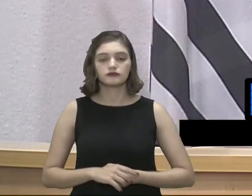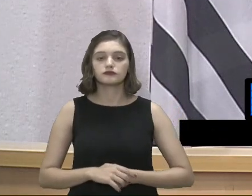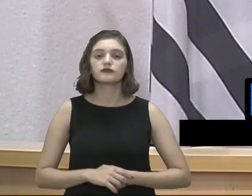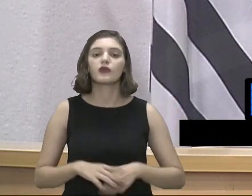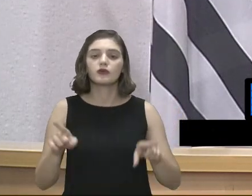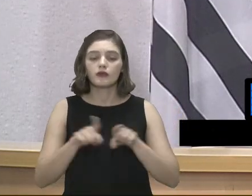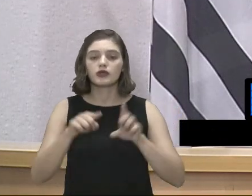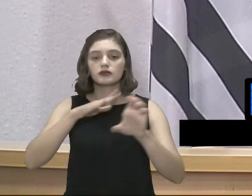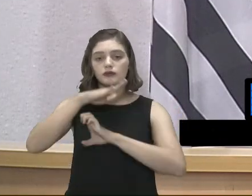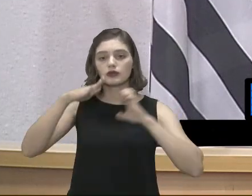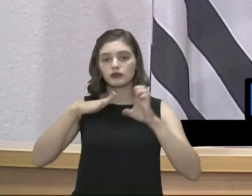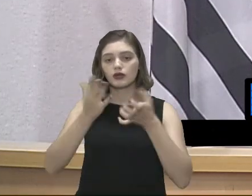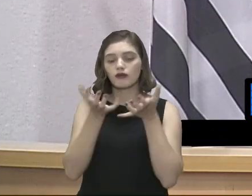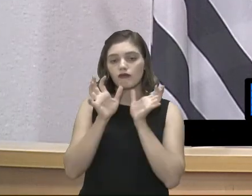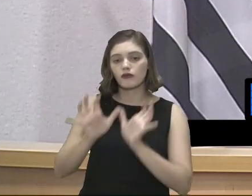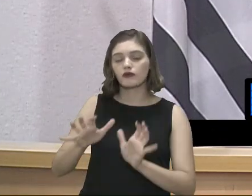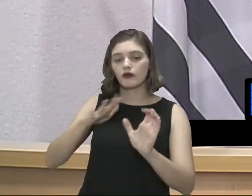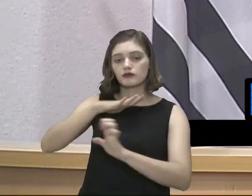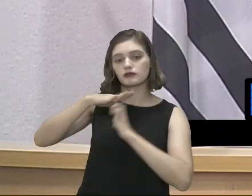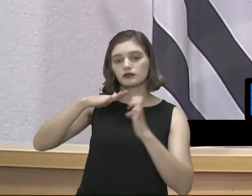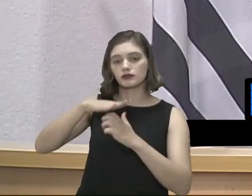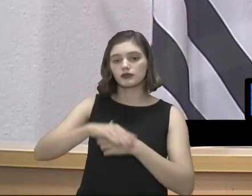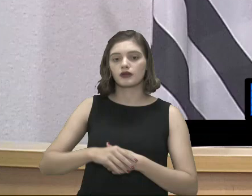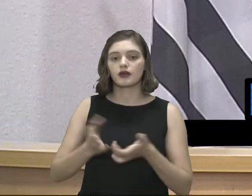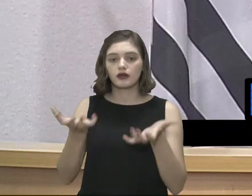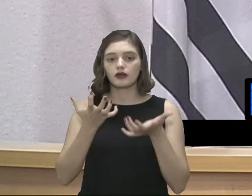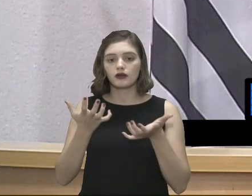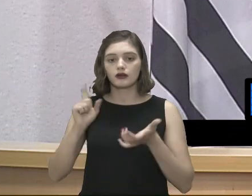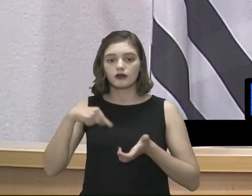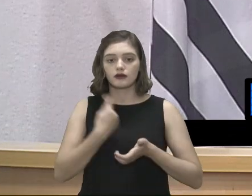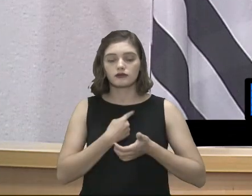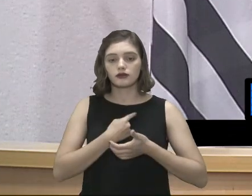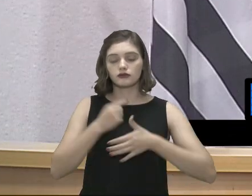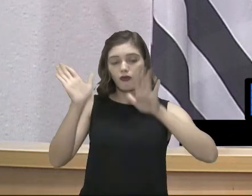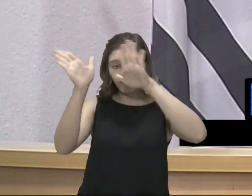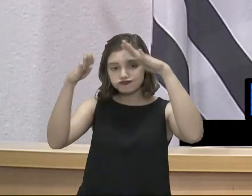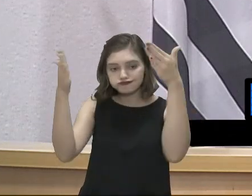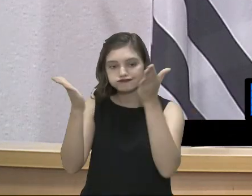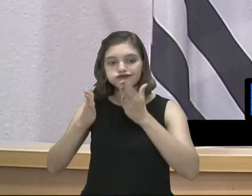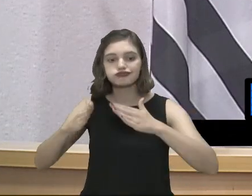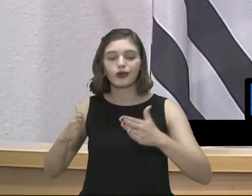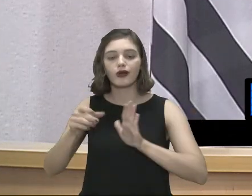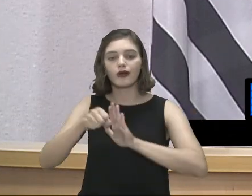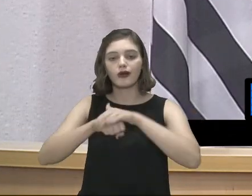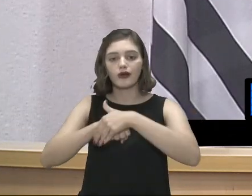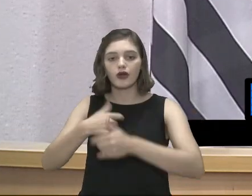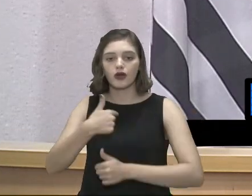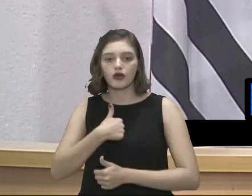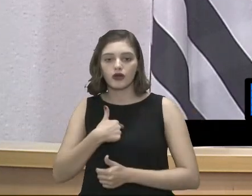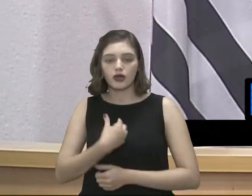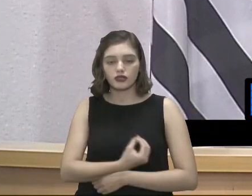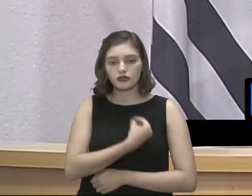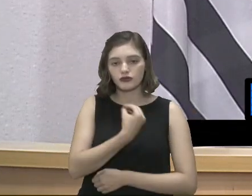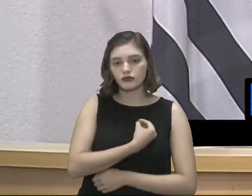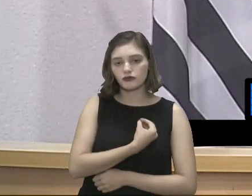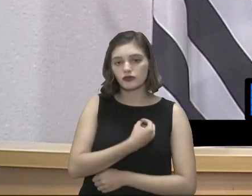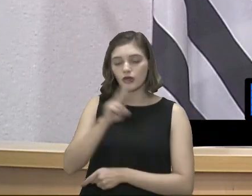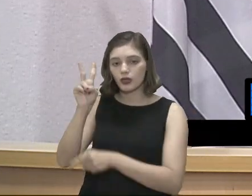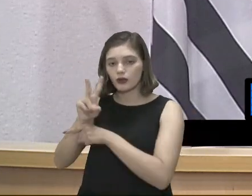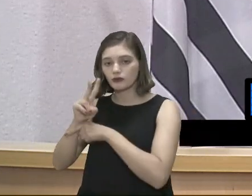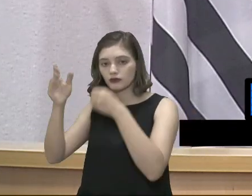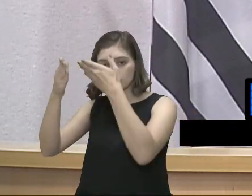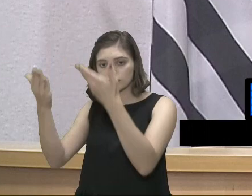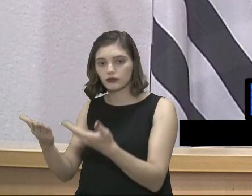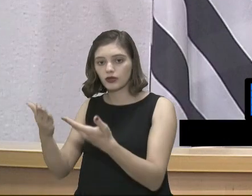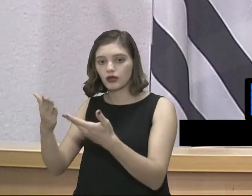mesmos empresários que não nos querem em suas empresas, querem nossos corpos à noite. Ou seja, é o que eu fico, a gente vive naquele conservadorismo de